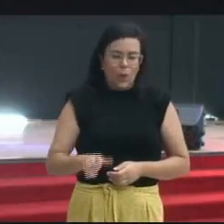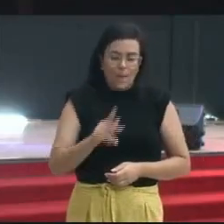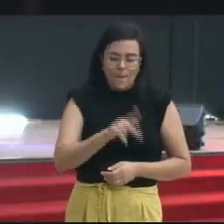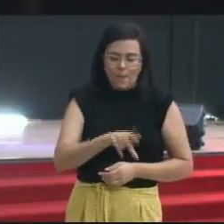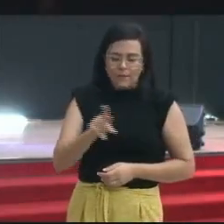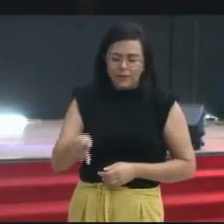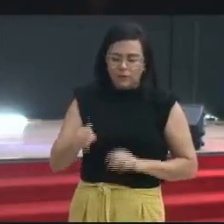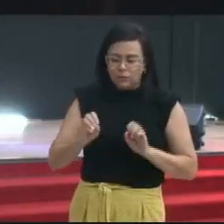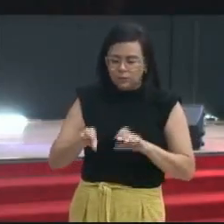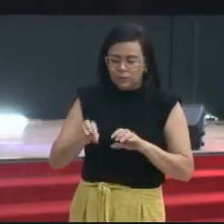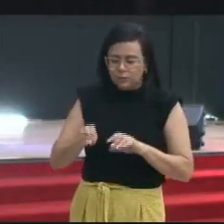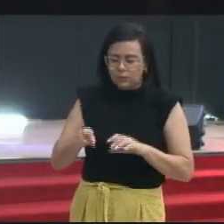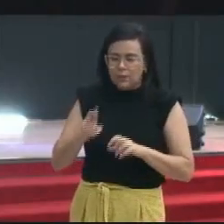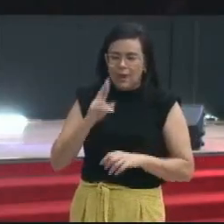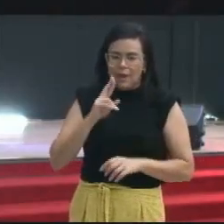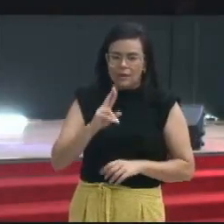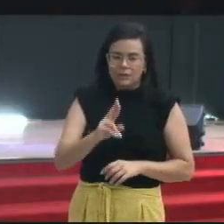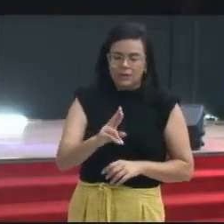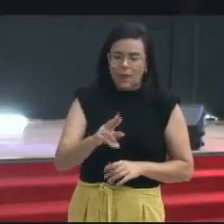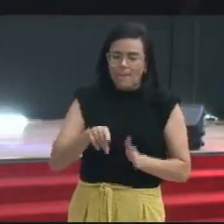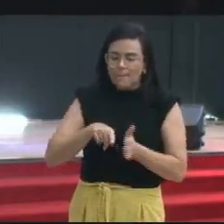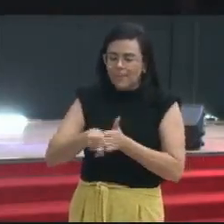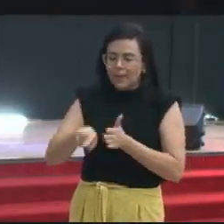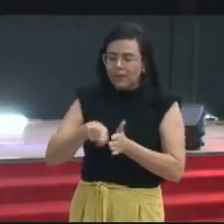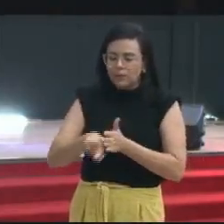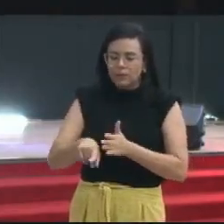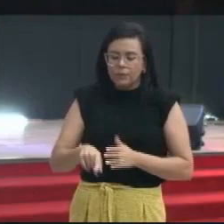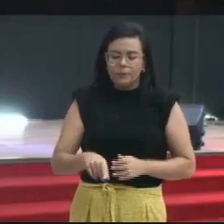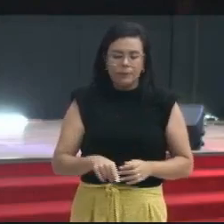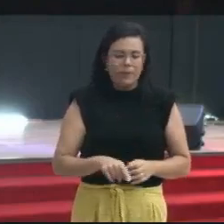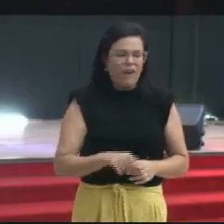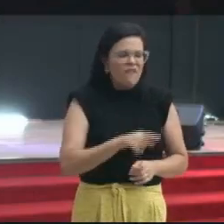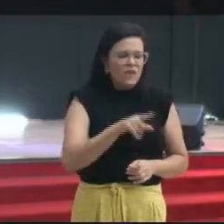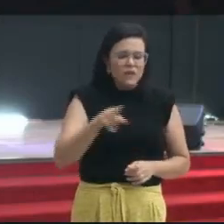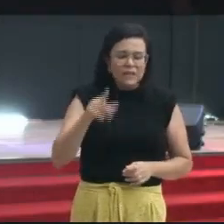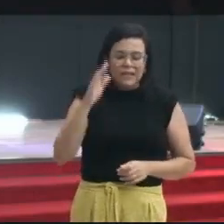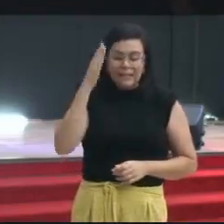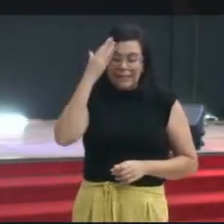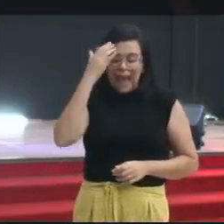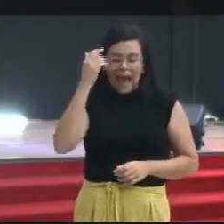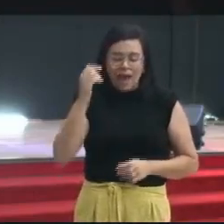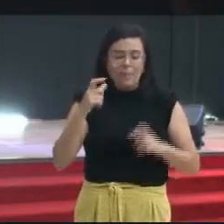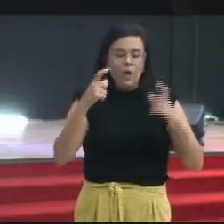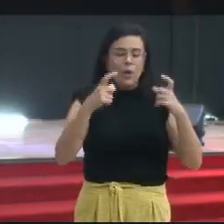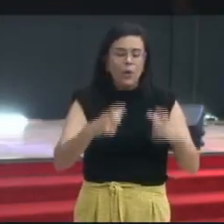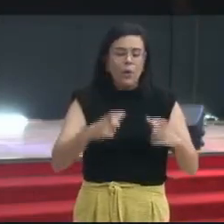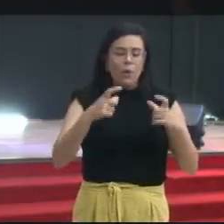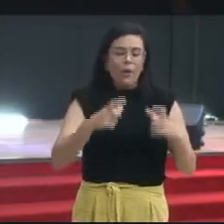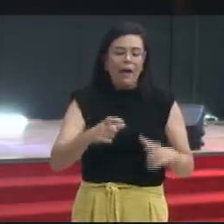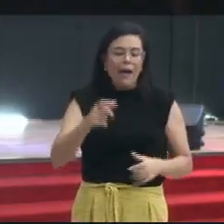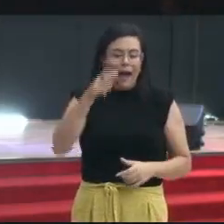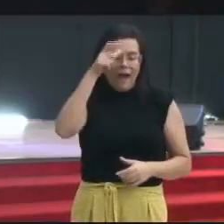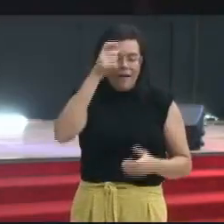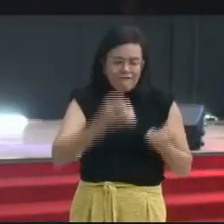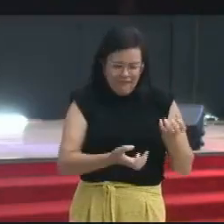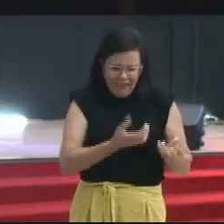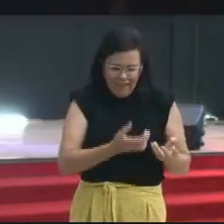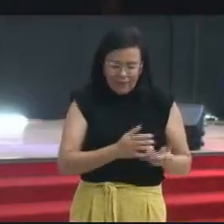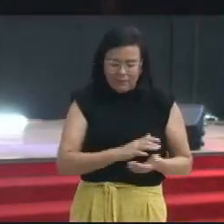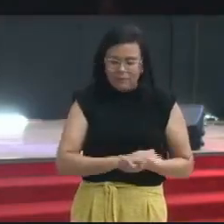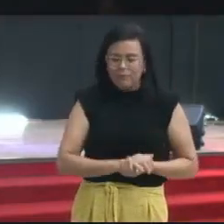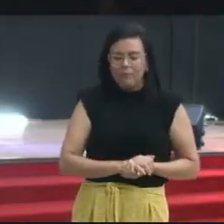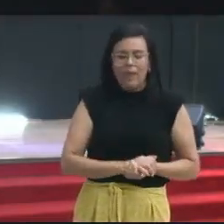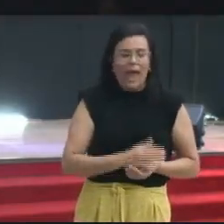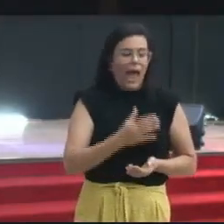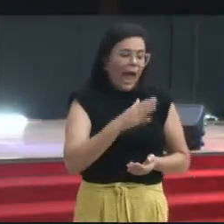religião, resolveu fazer uma pergunta: quem aqui sabe onde é que é o inferno? O menininho levantou a mão e disse: eu sei, professora. O professor